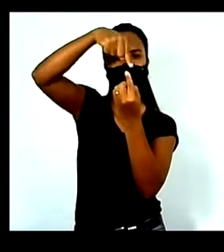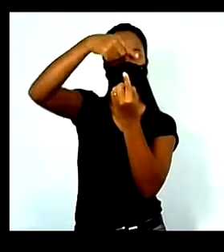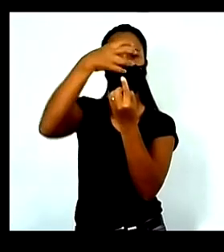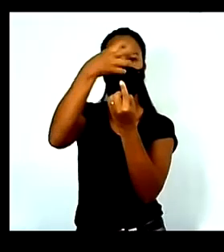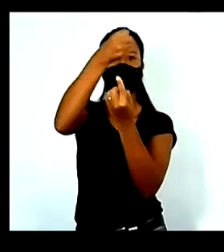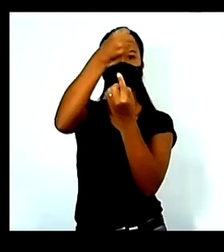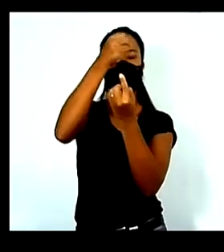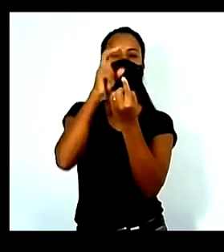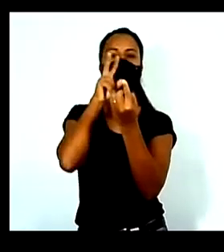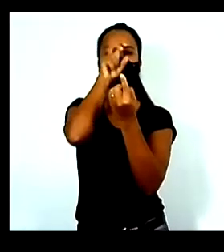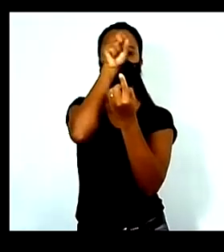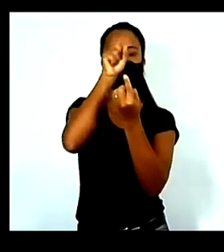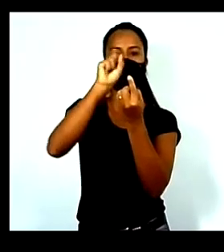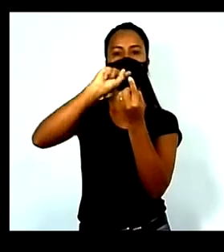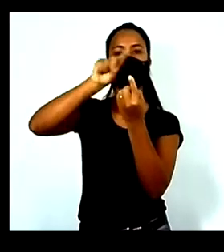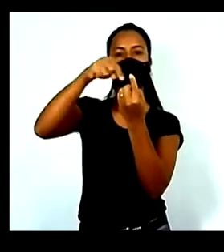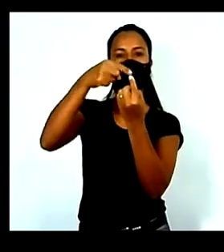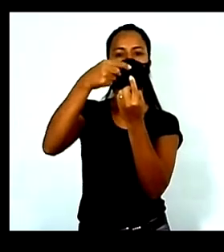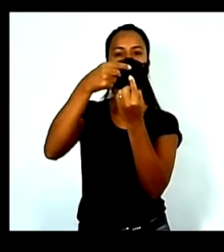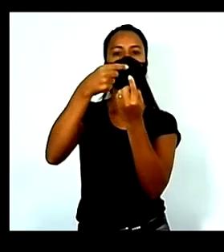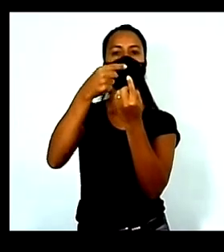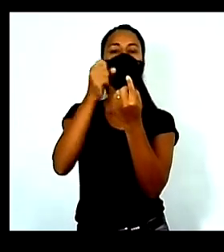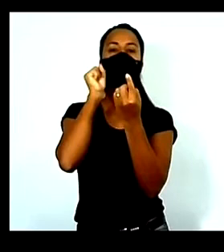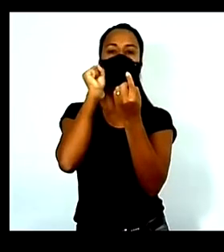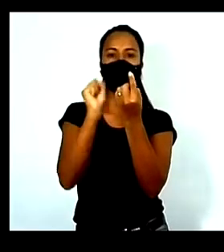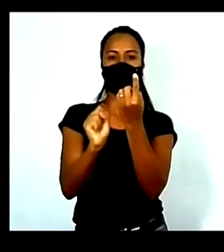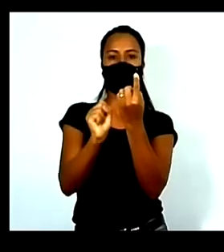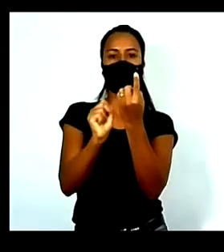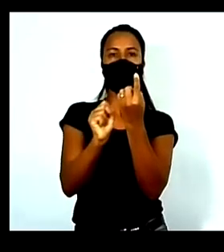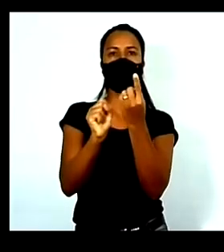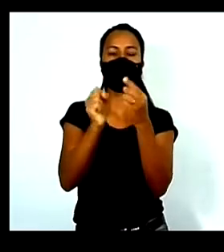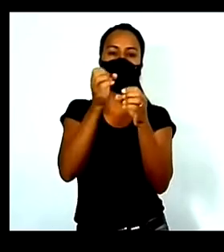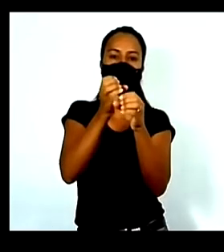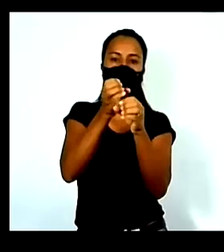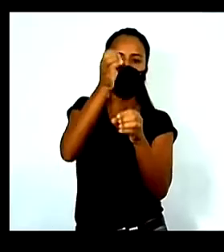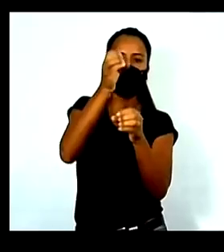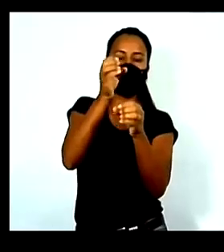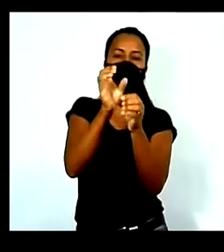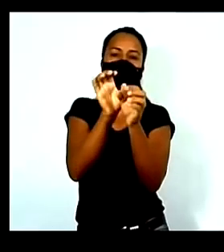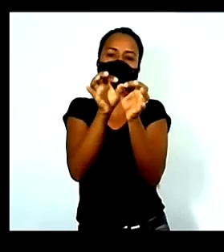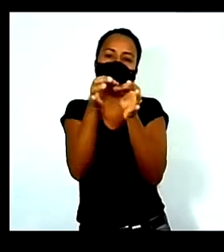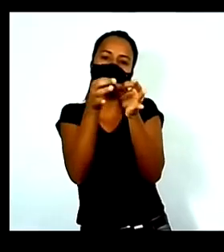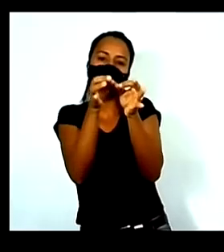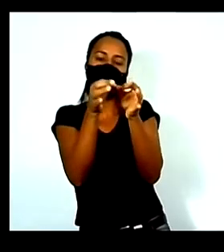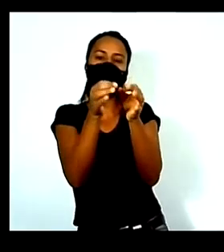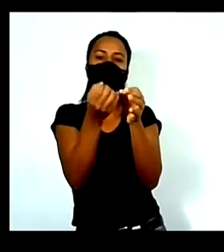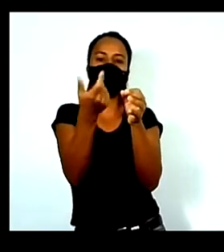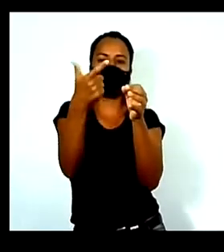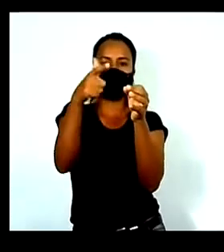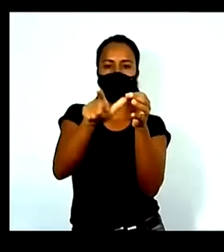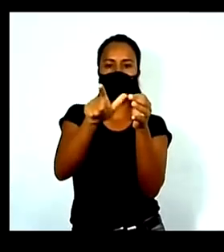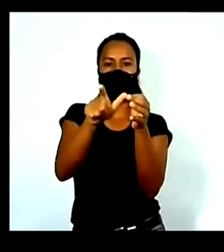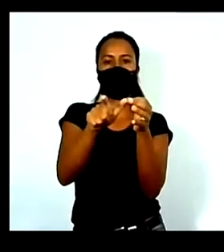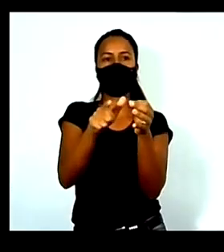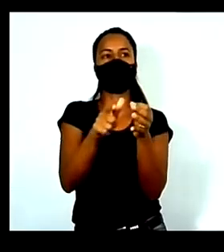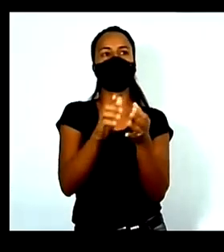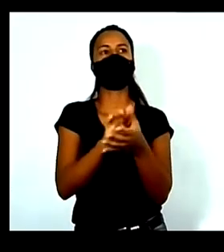esse local, para que seja possível a reconstrução desse osso, certo?